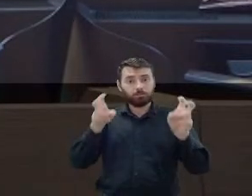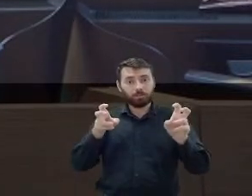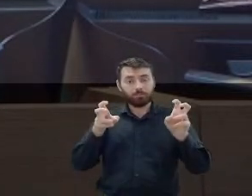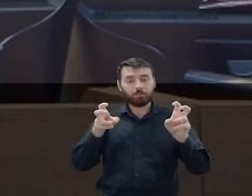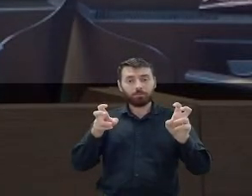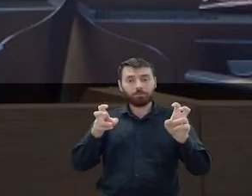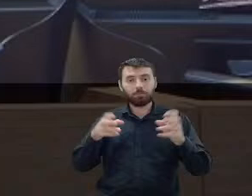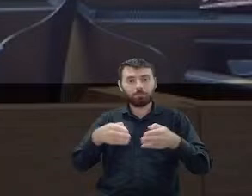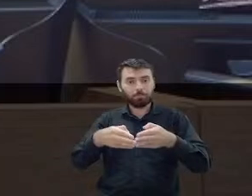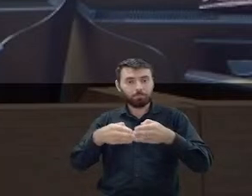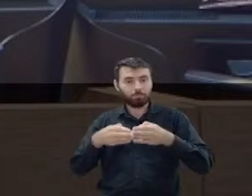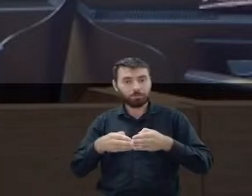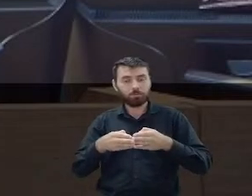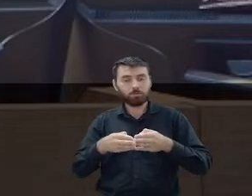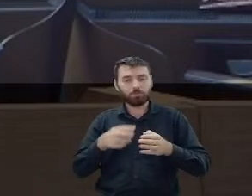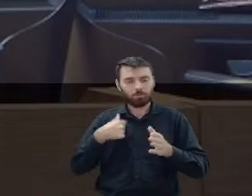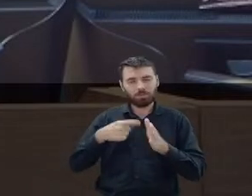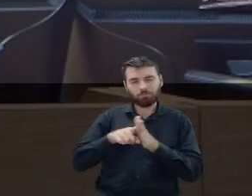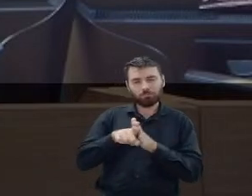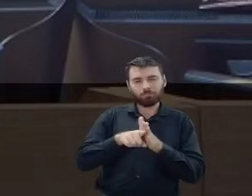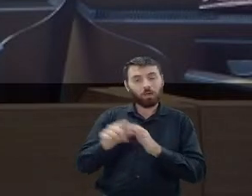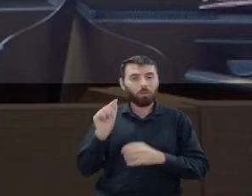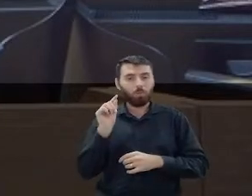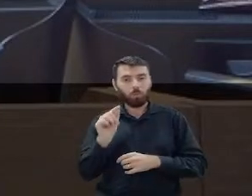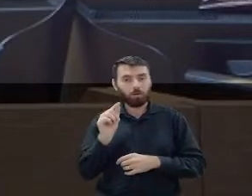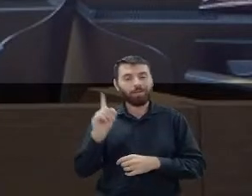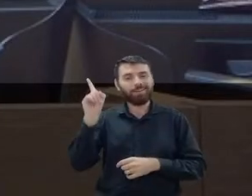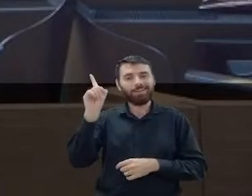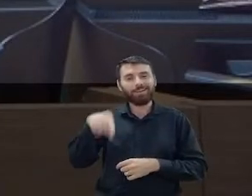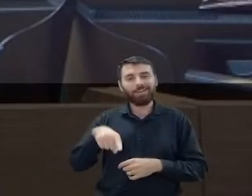de análise é o vínculo de emprego,